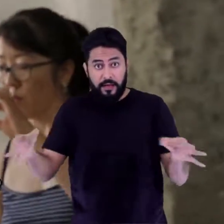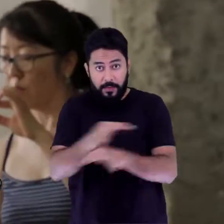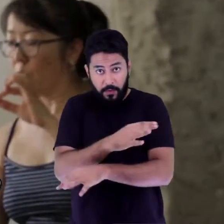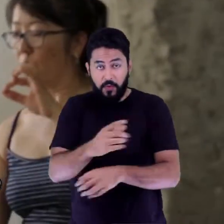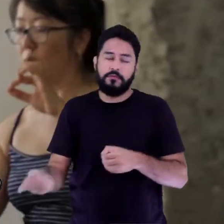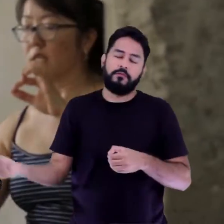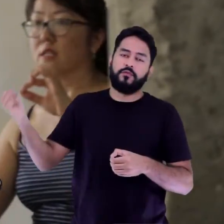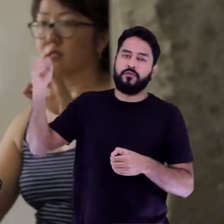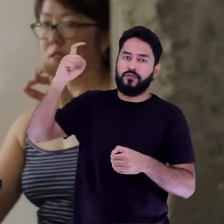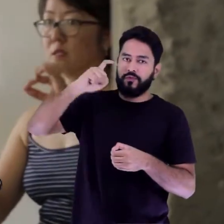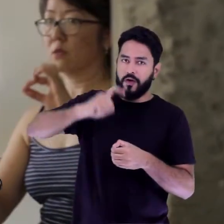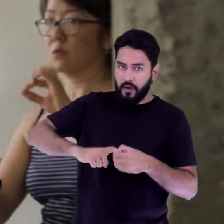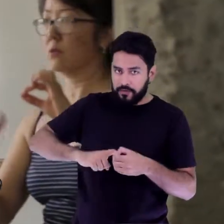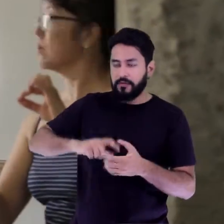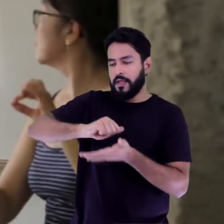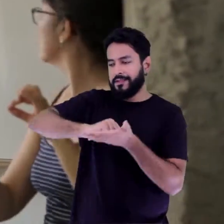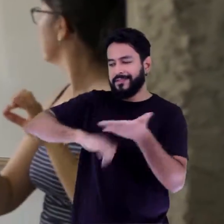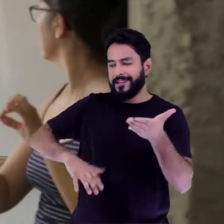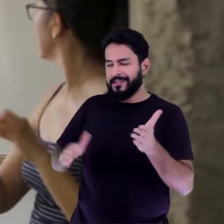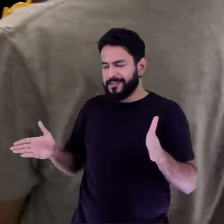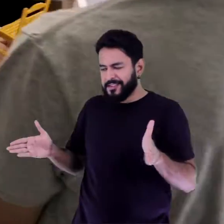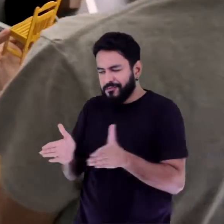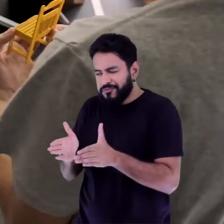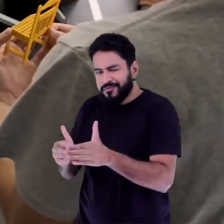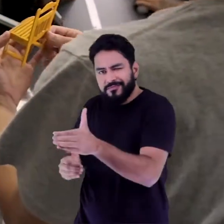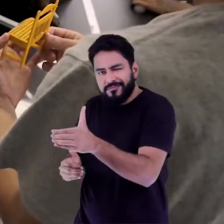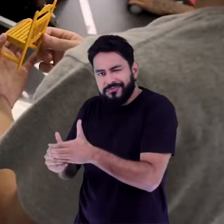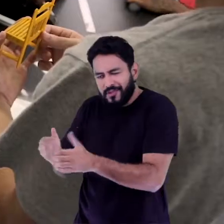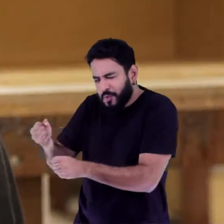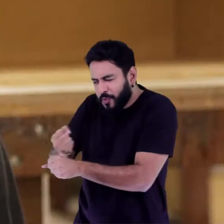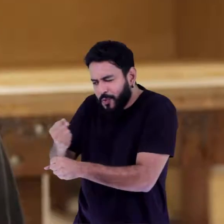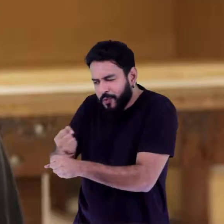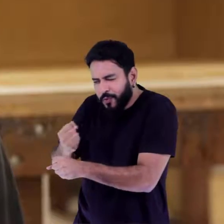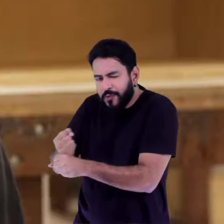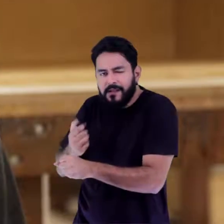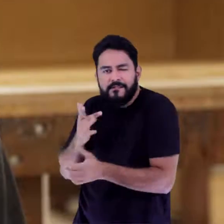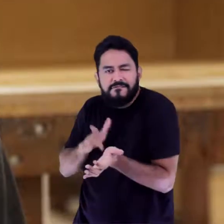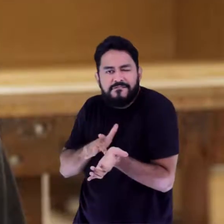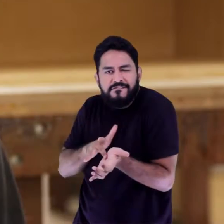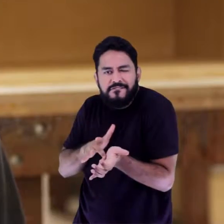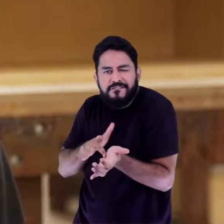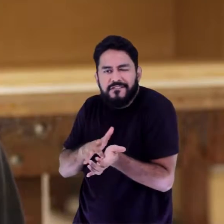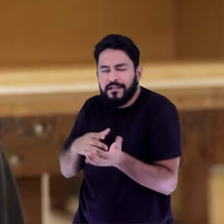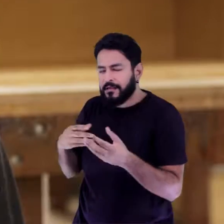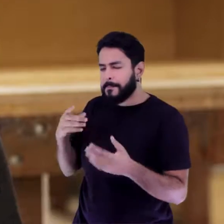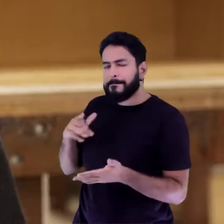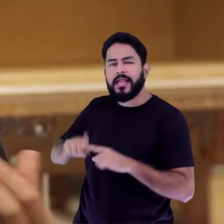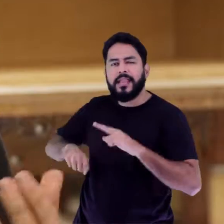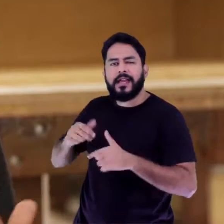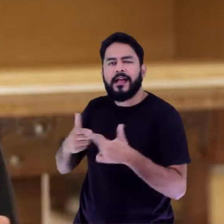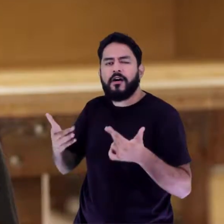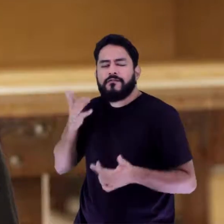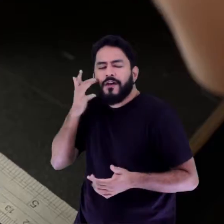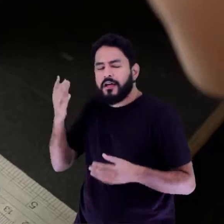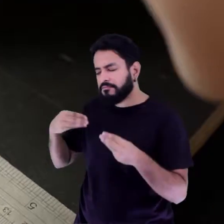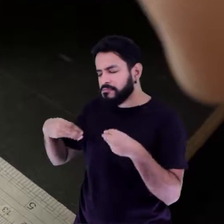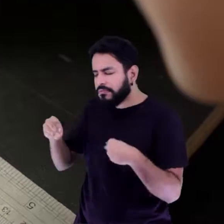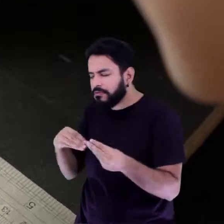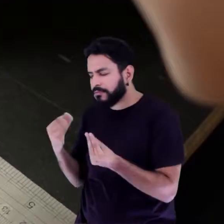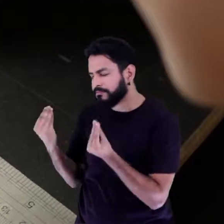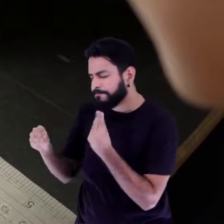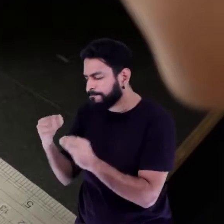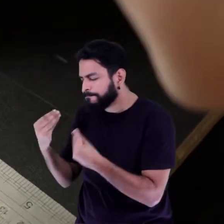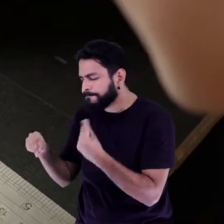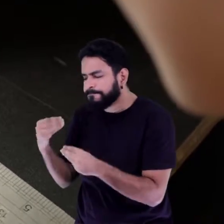Depois a gente tinha uma atividade de maquete, para que eles entendessem em um material mais amigável o que, que eles iam construir, e